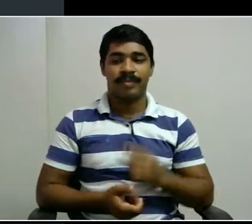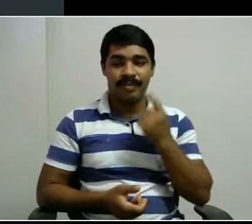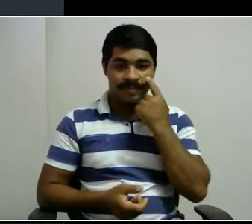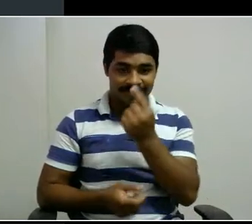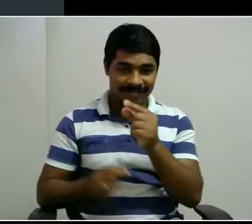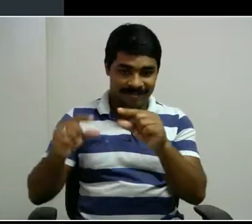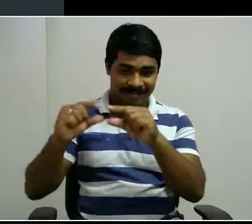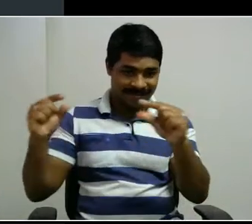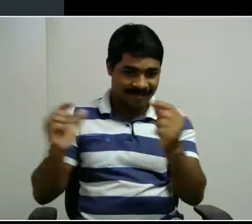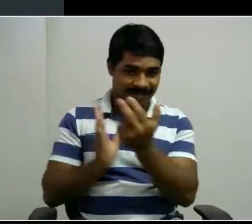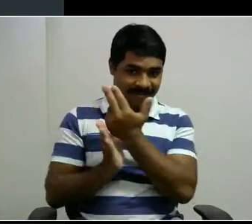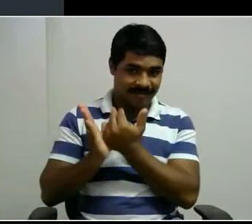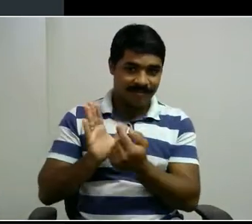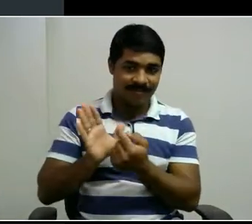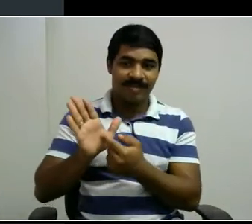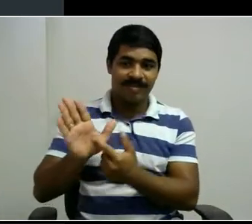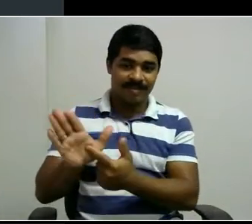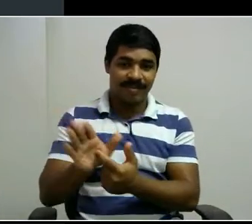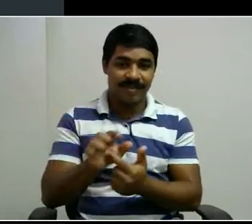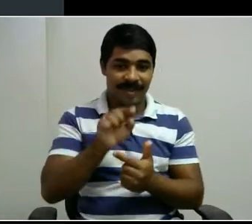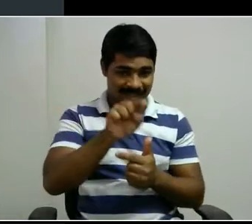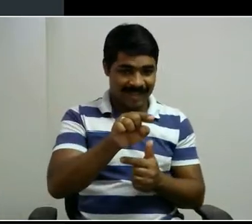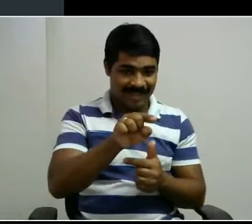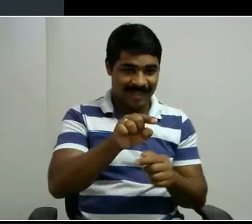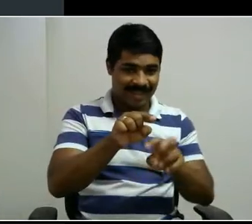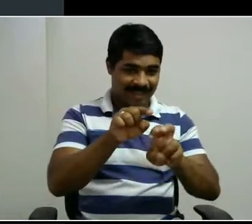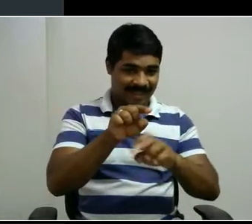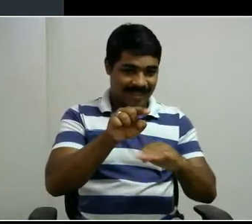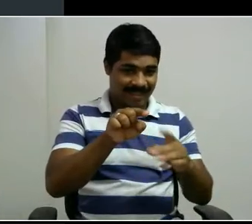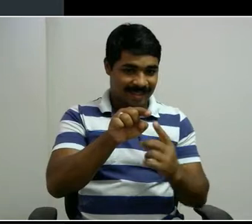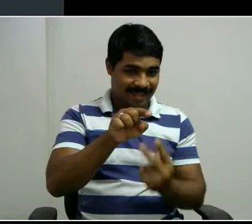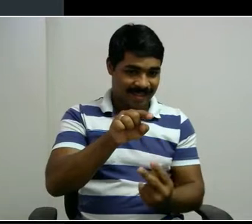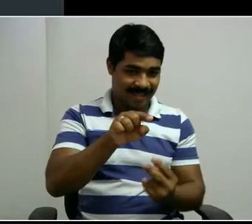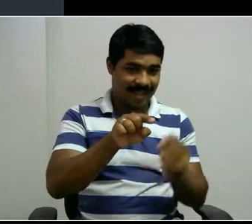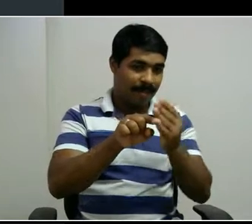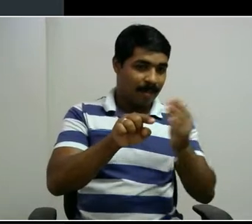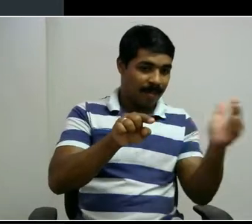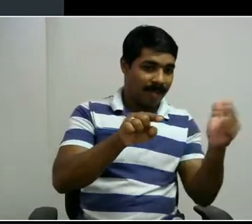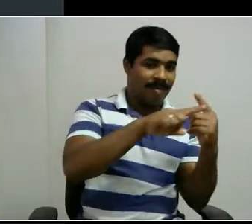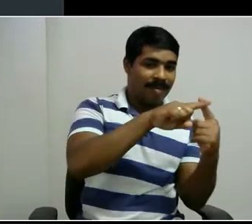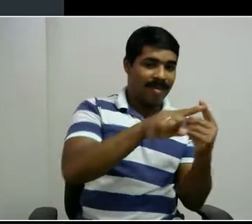assim. Sinal de mais para frente, sinal de menos para trás. Tá?